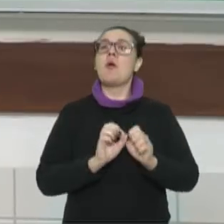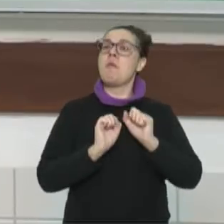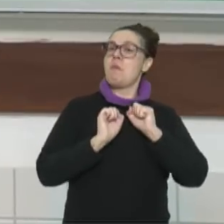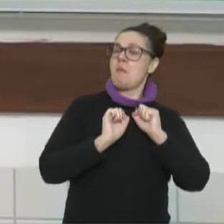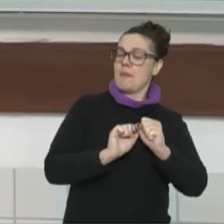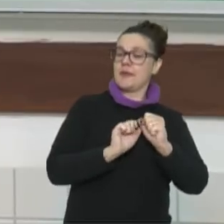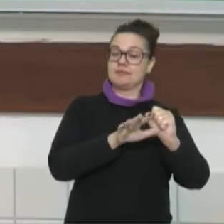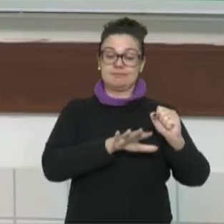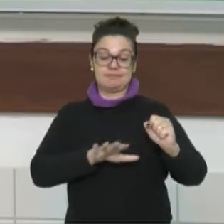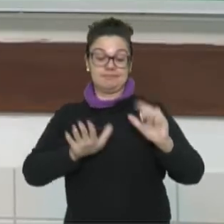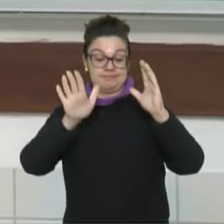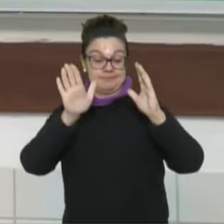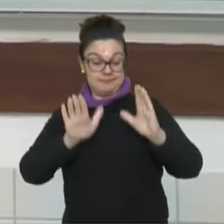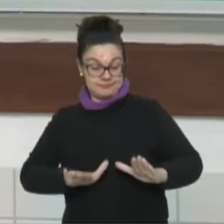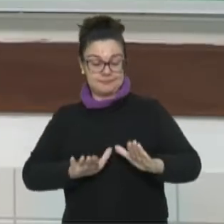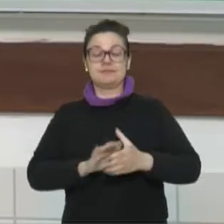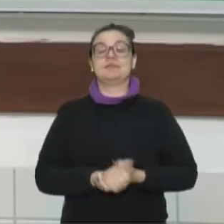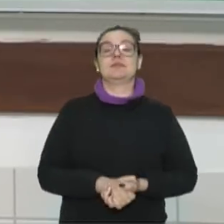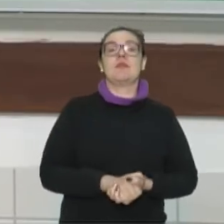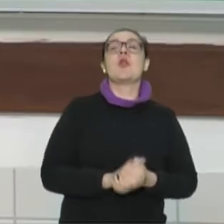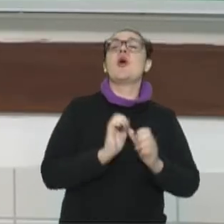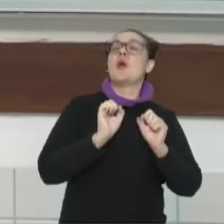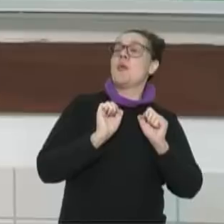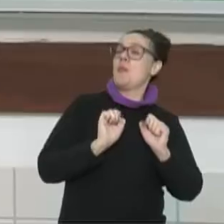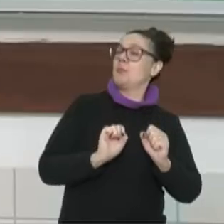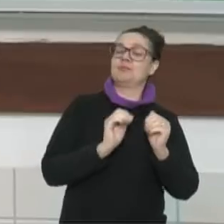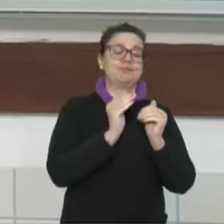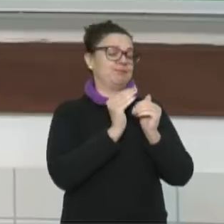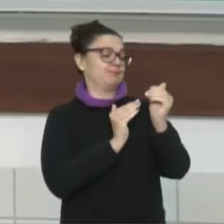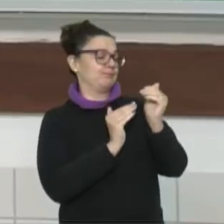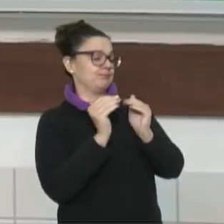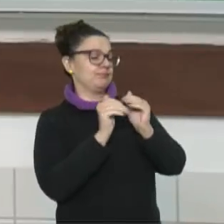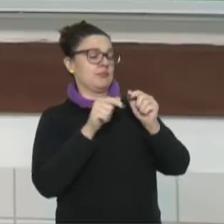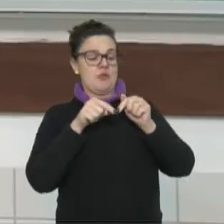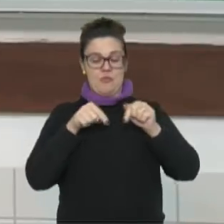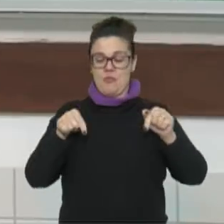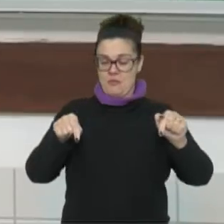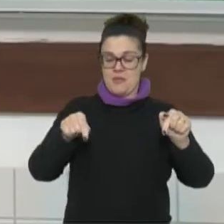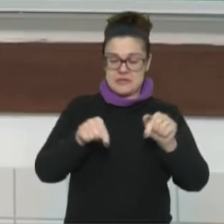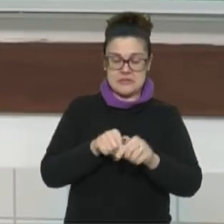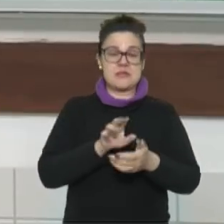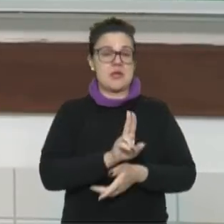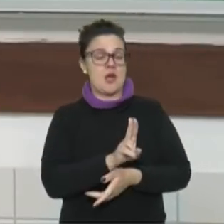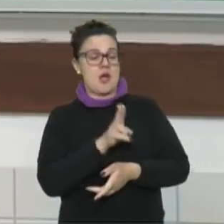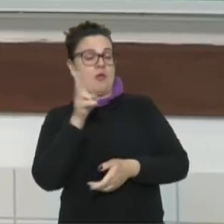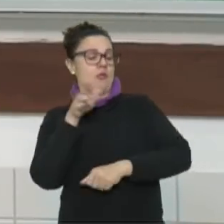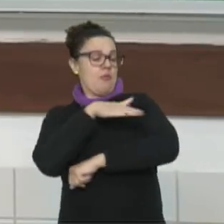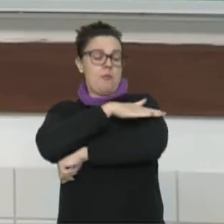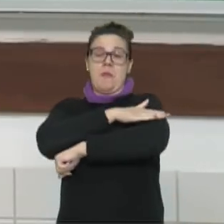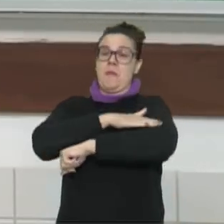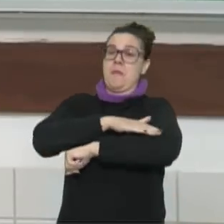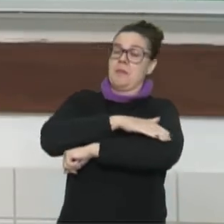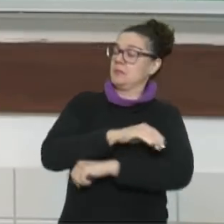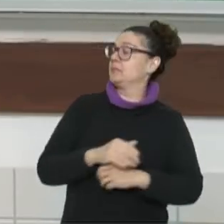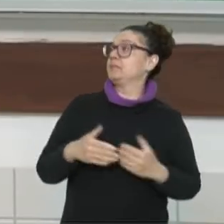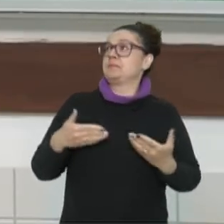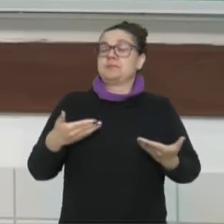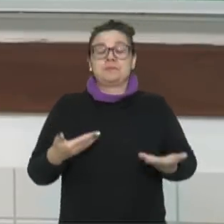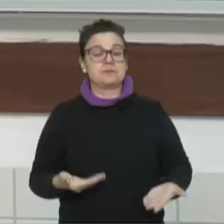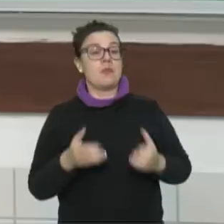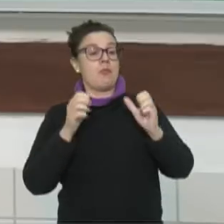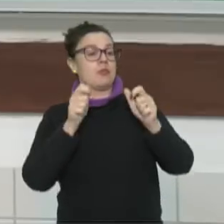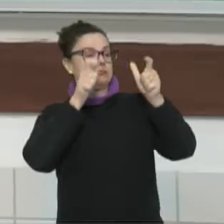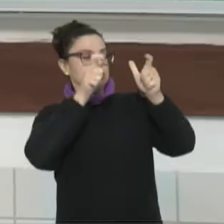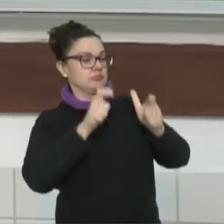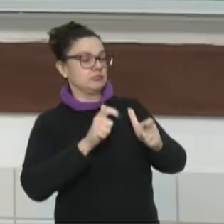pode ocupar um lugar, né? Pode ser uma sala, pode ser uma praça, pode ser numa